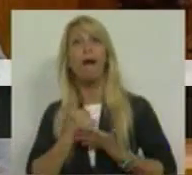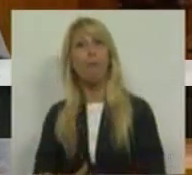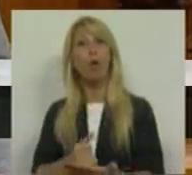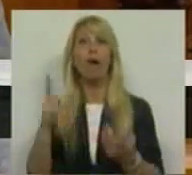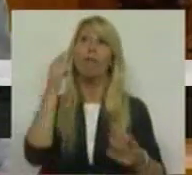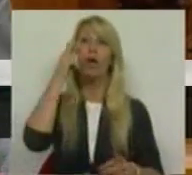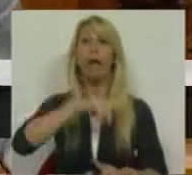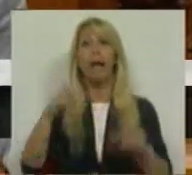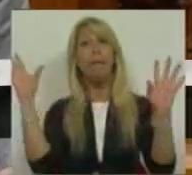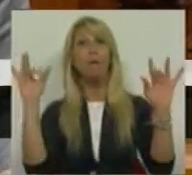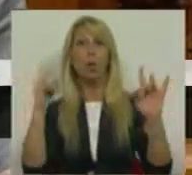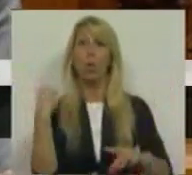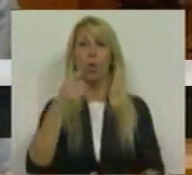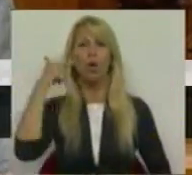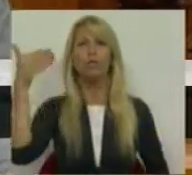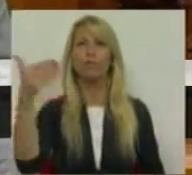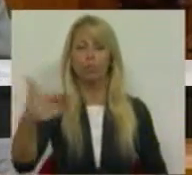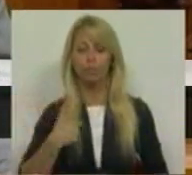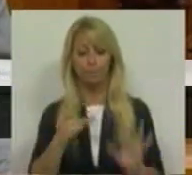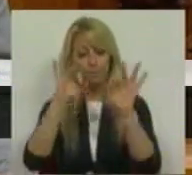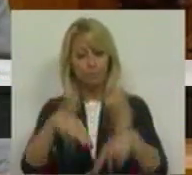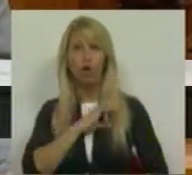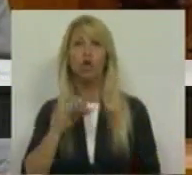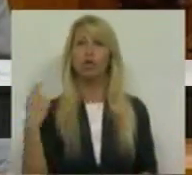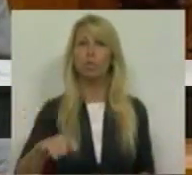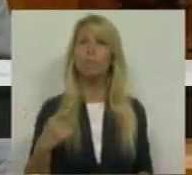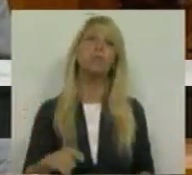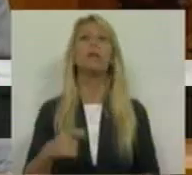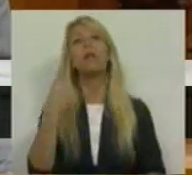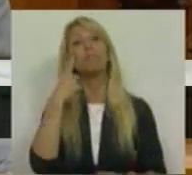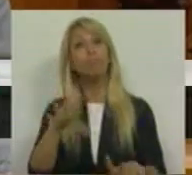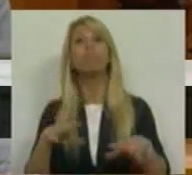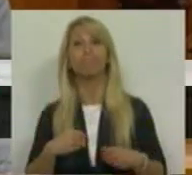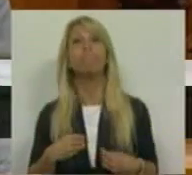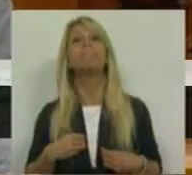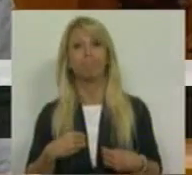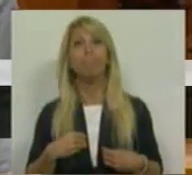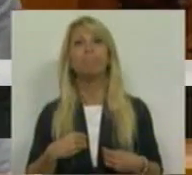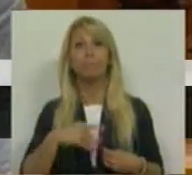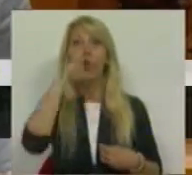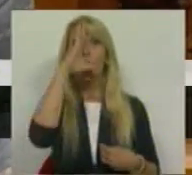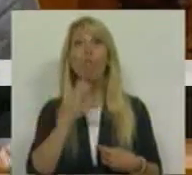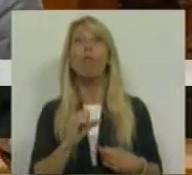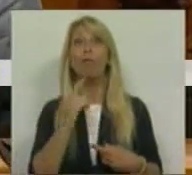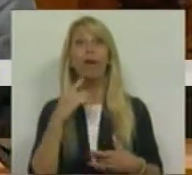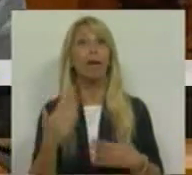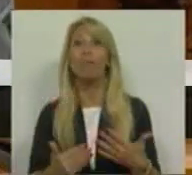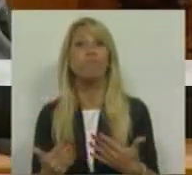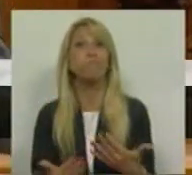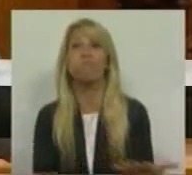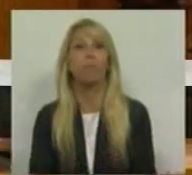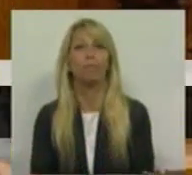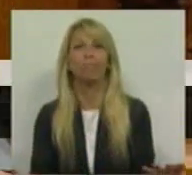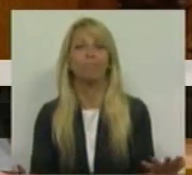futuro. Eu termino, Sr. Presidente, com o reconhecimento de que o Governo não tem saída. Este Governo pode